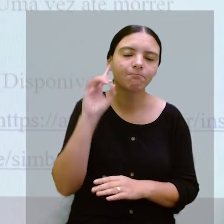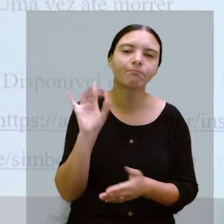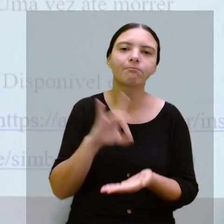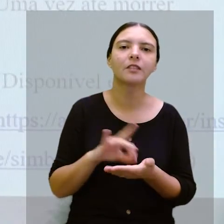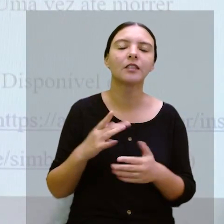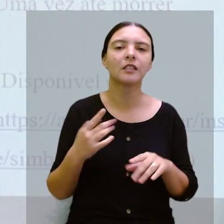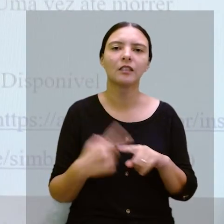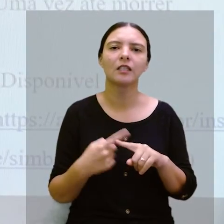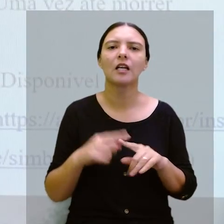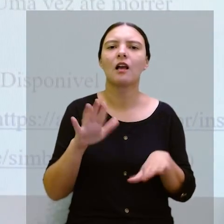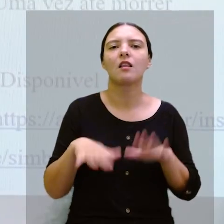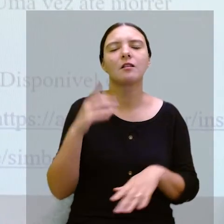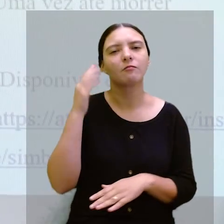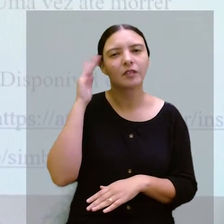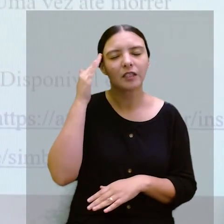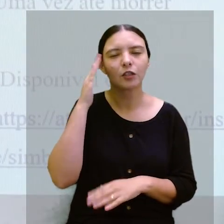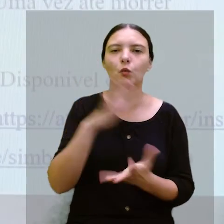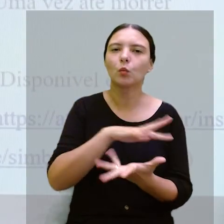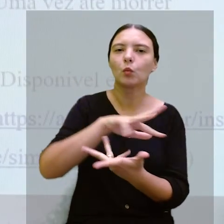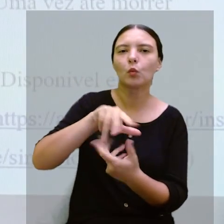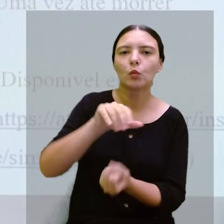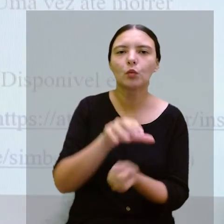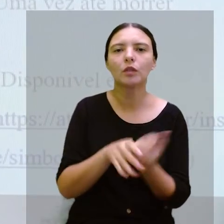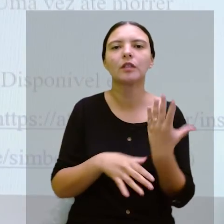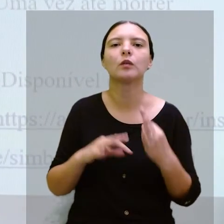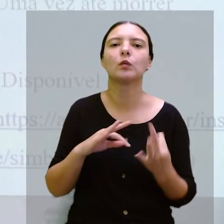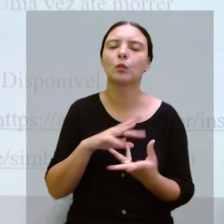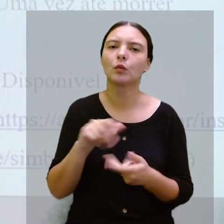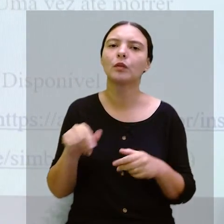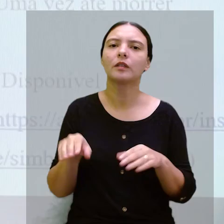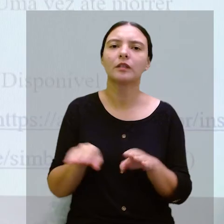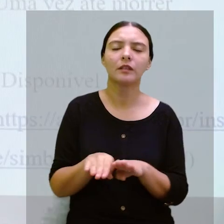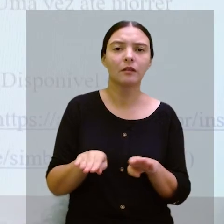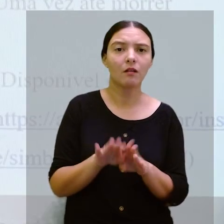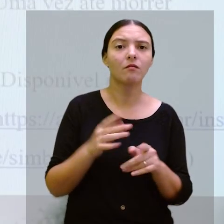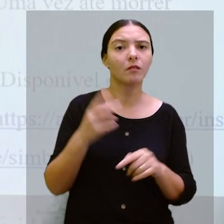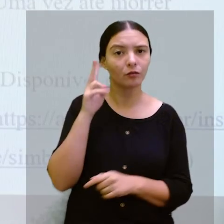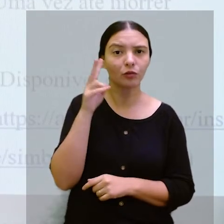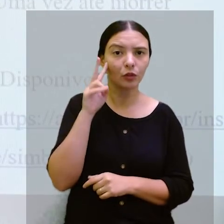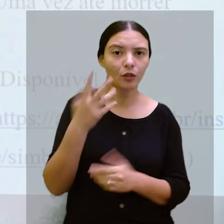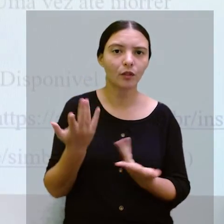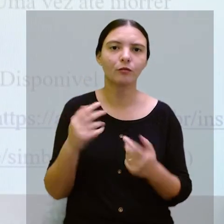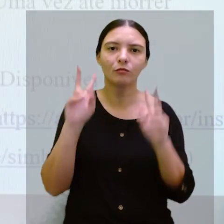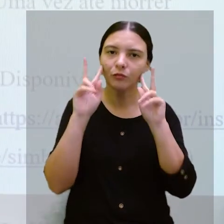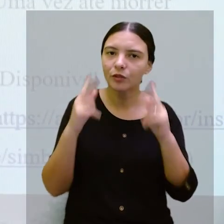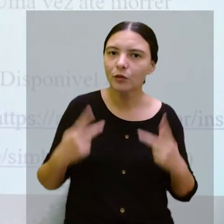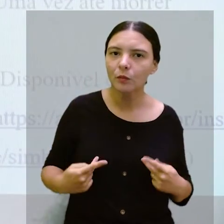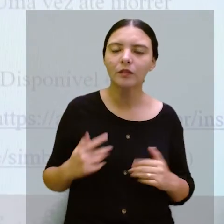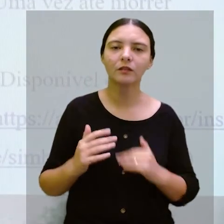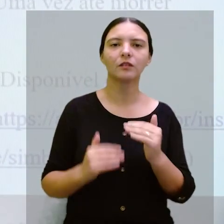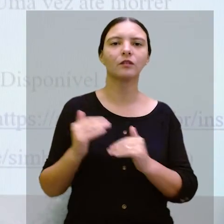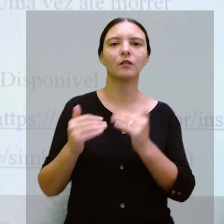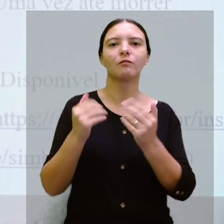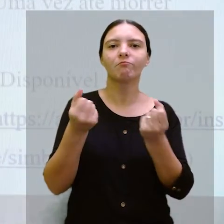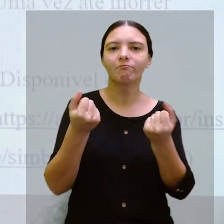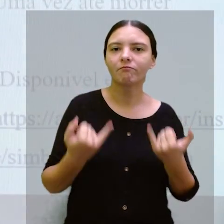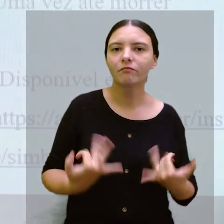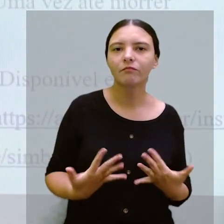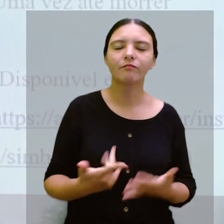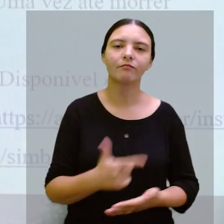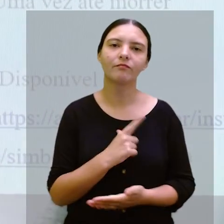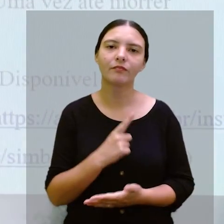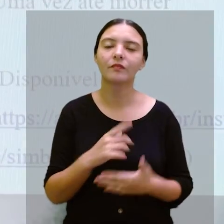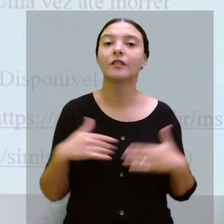Aquilo que a gente entende como a construção do mundo, a criação do mundo, também é uma construção histórica. O ser humano desenvolveu uma explicação sobre